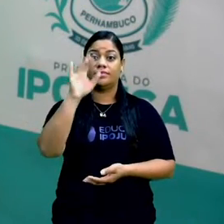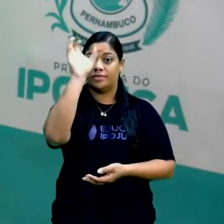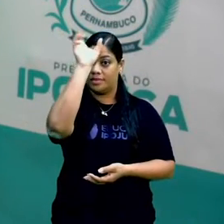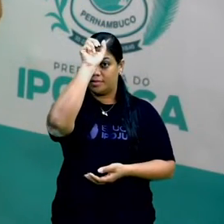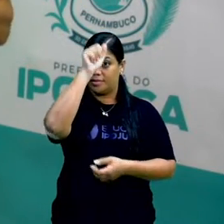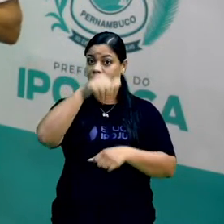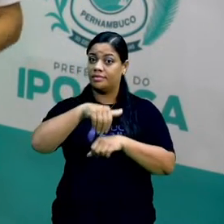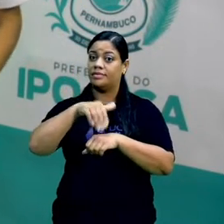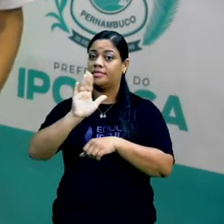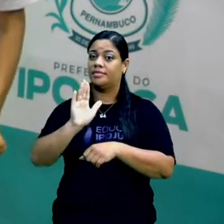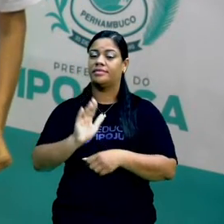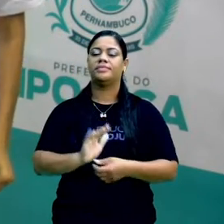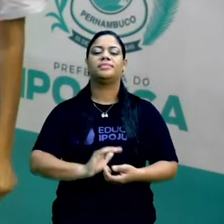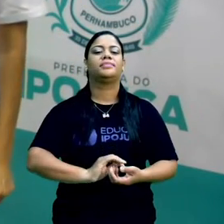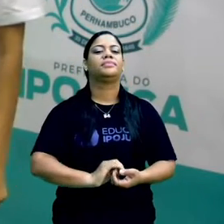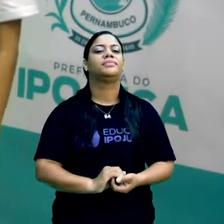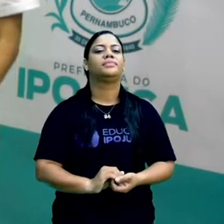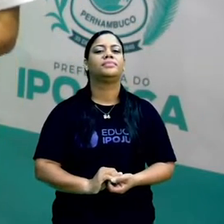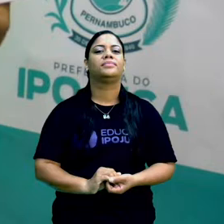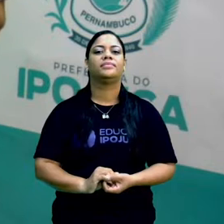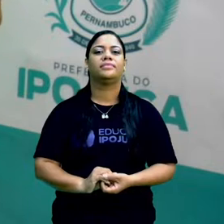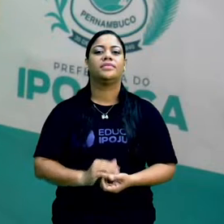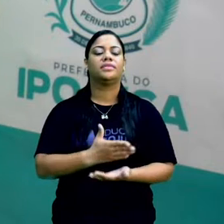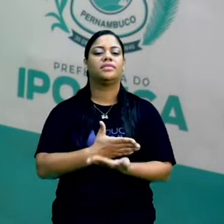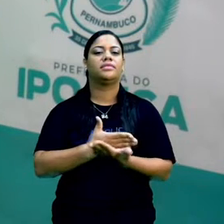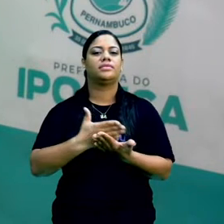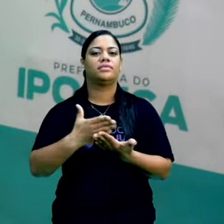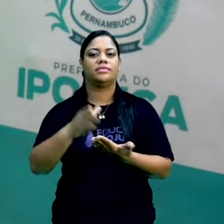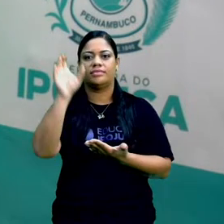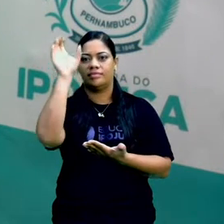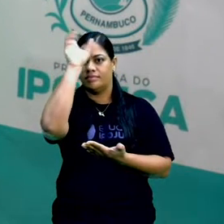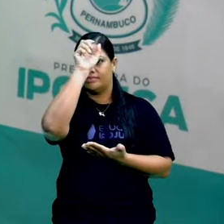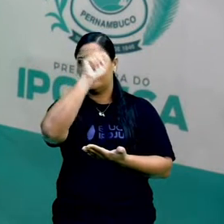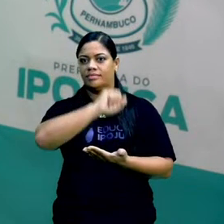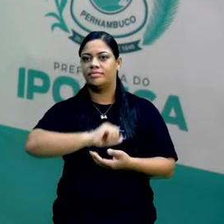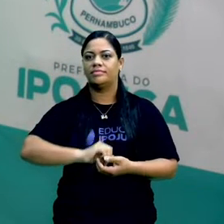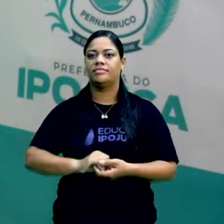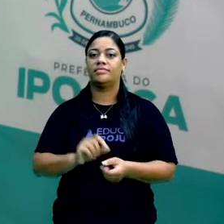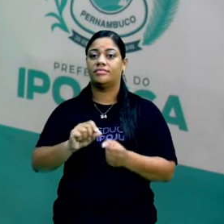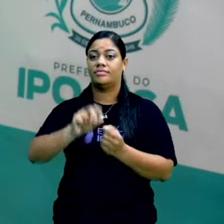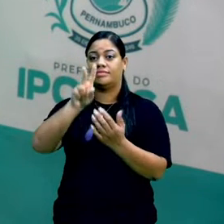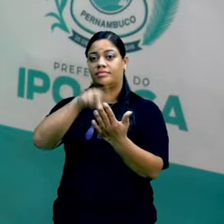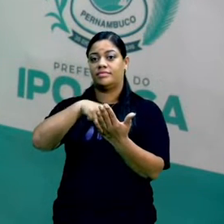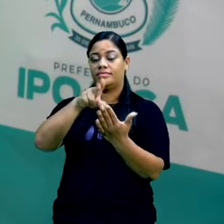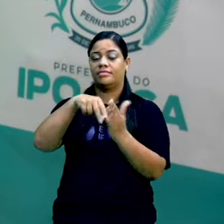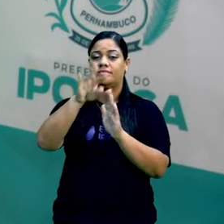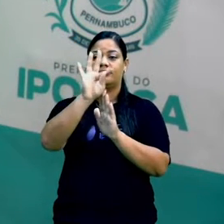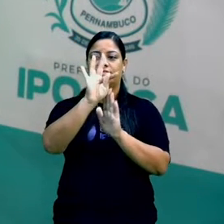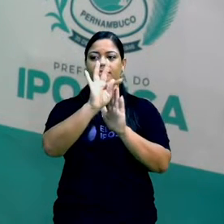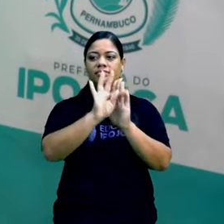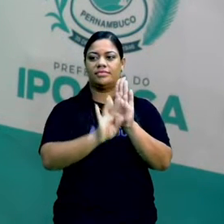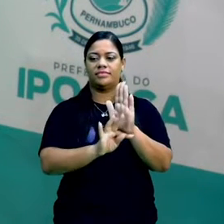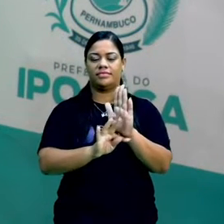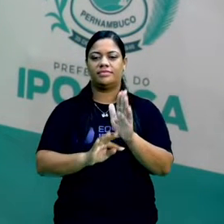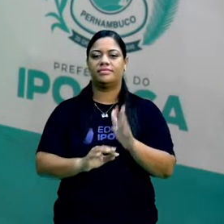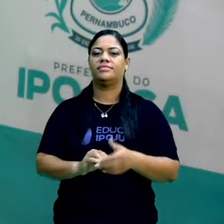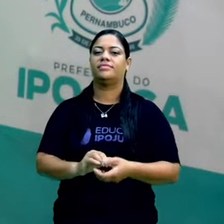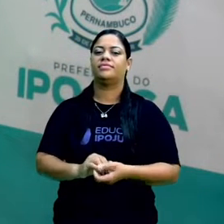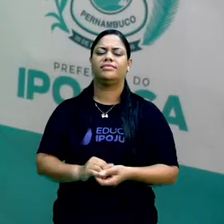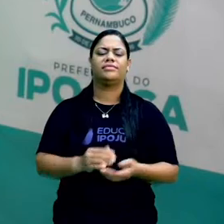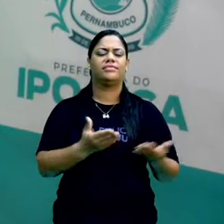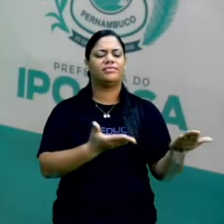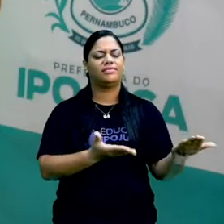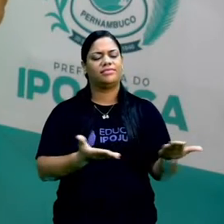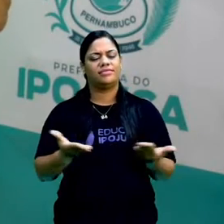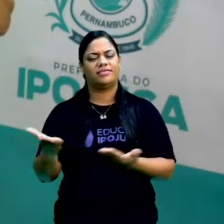aprender mais. E vamos começar aprendendo fazendo a leitura desse texto. Agora convido